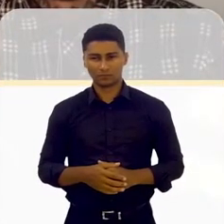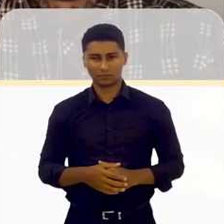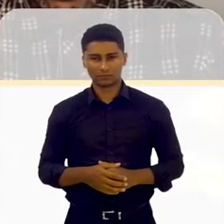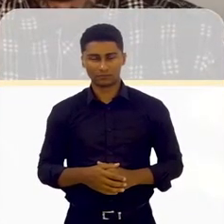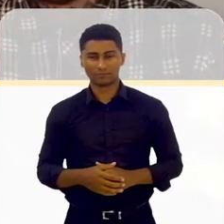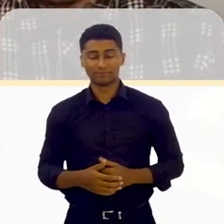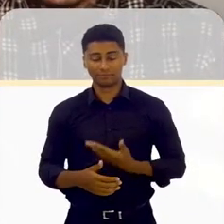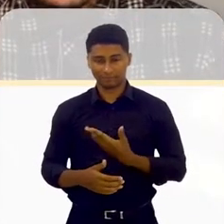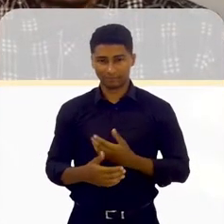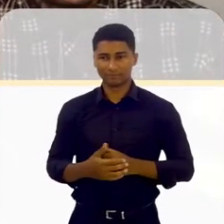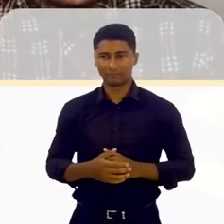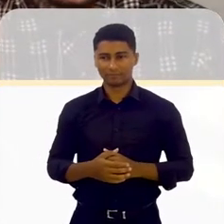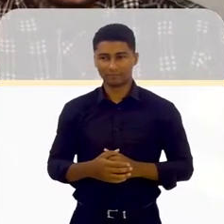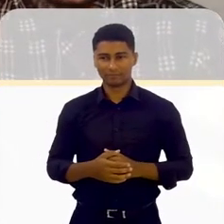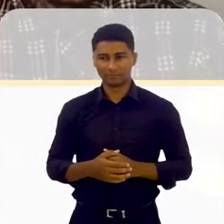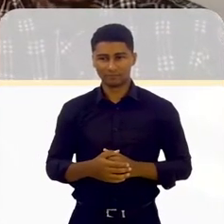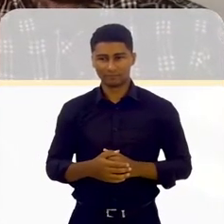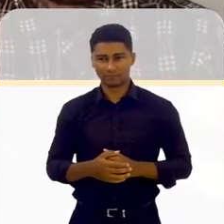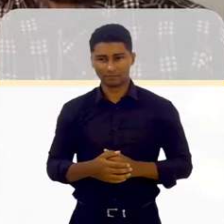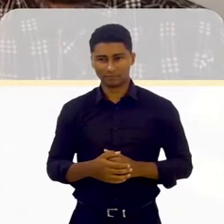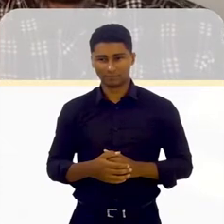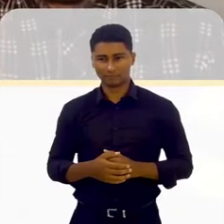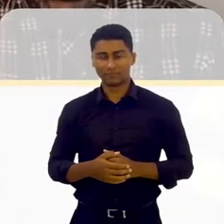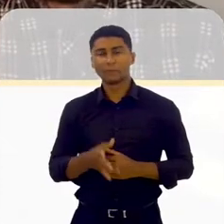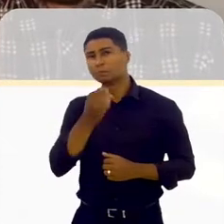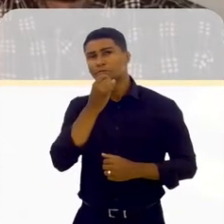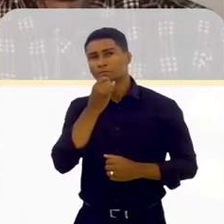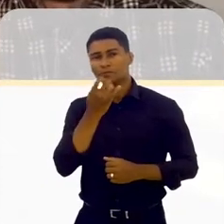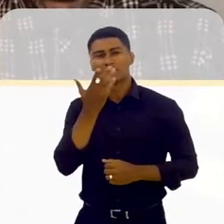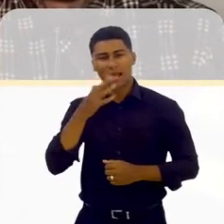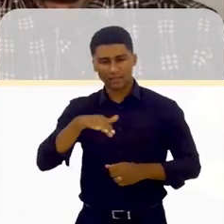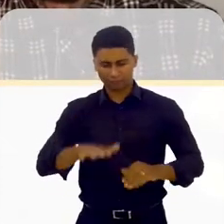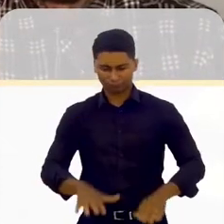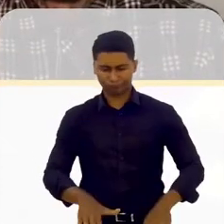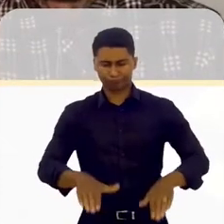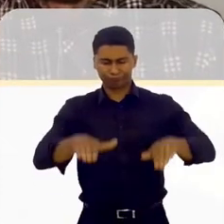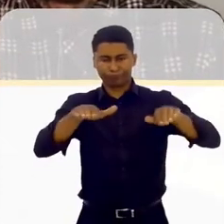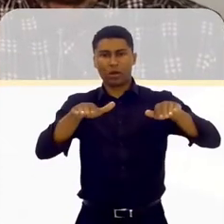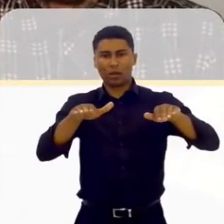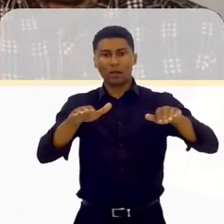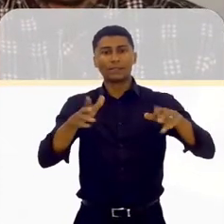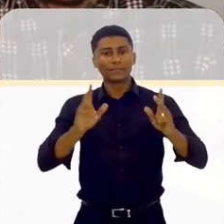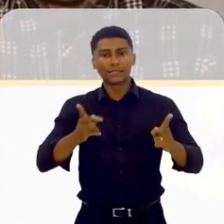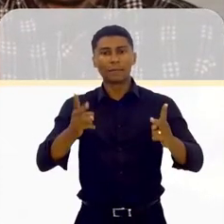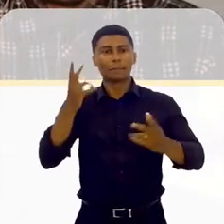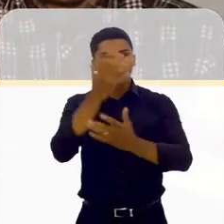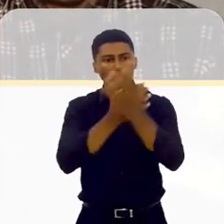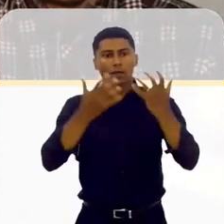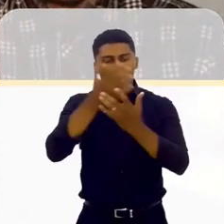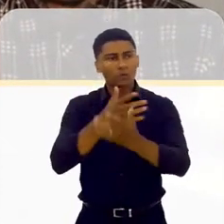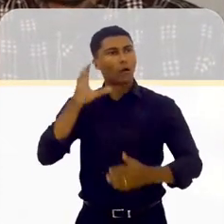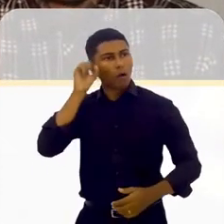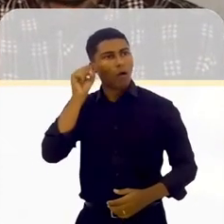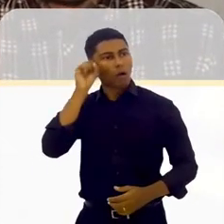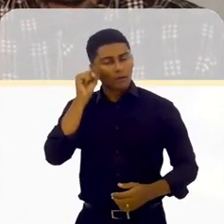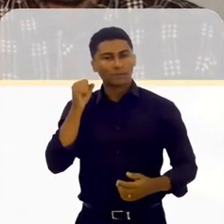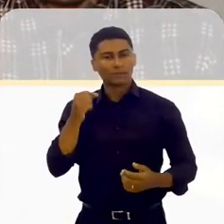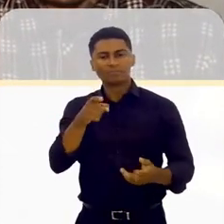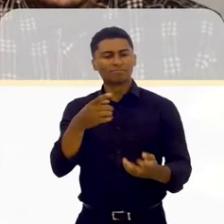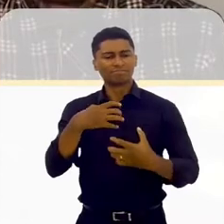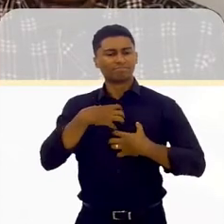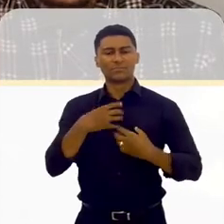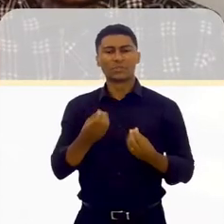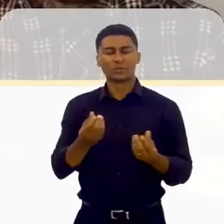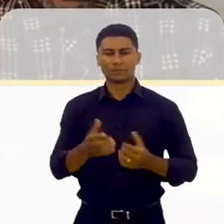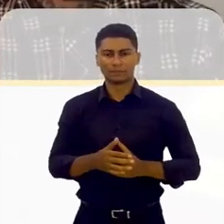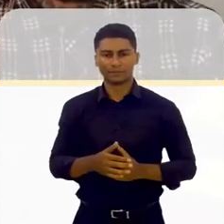caso, hoje, a música Uma de certa criação com forma. música. O que que essa música trouxe para vocês? Essa é a pergunta.